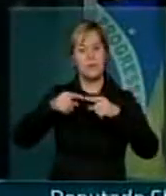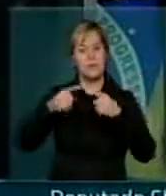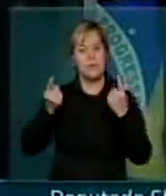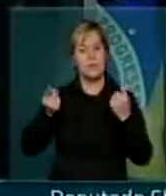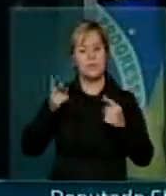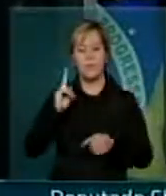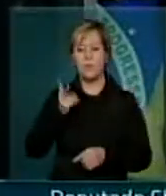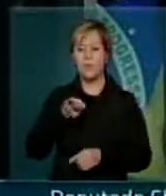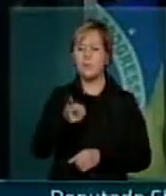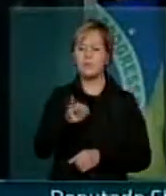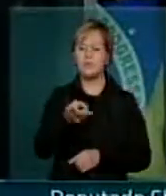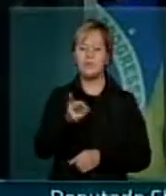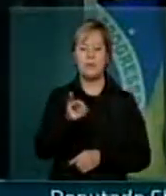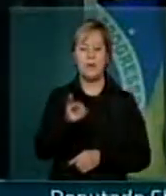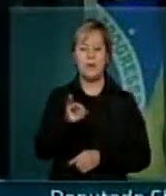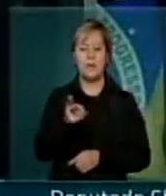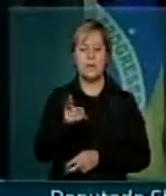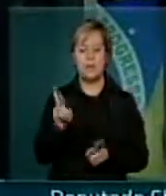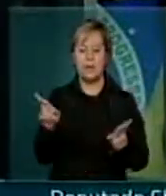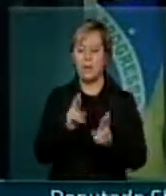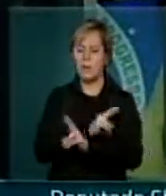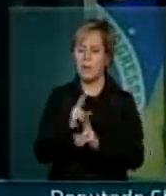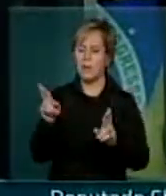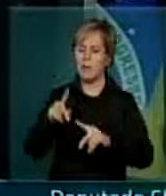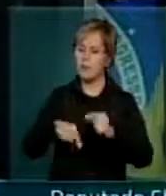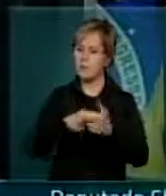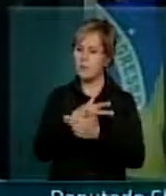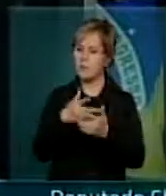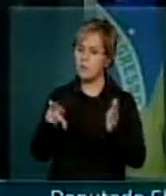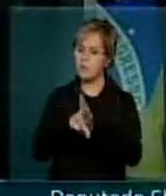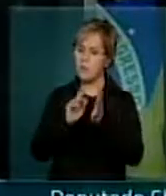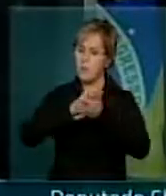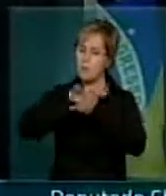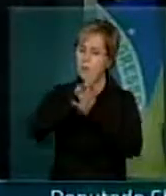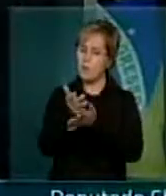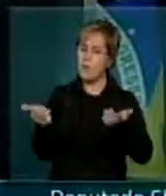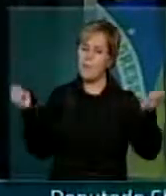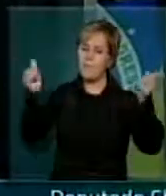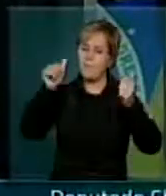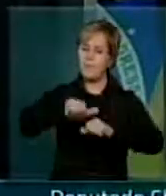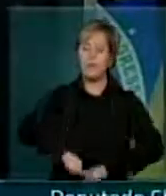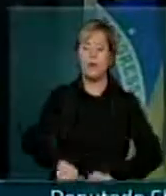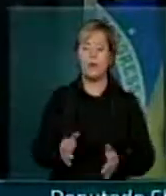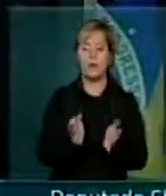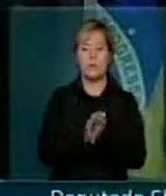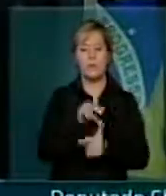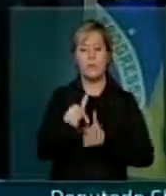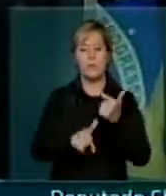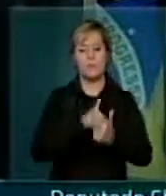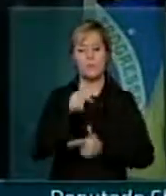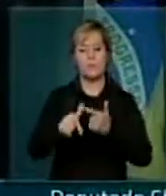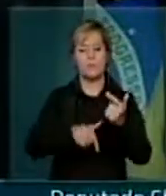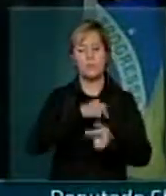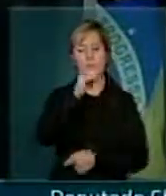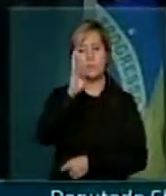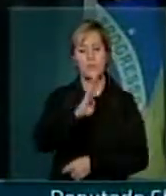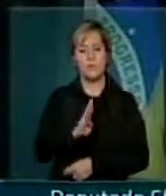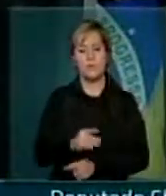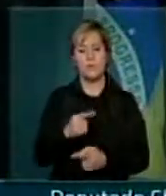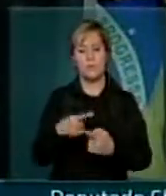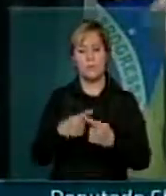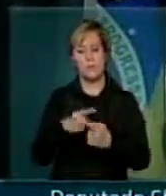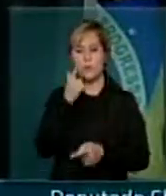relações de produção absolutamente perversas, com esse tremendo abismo entre os ganhos